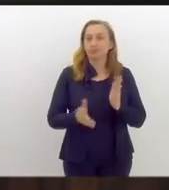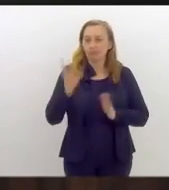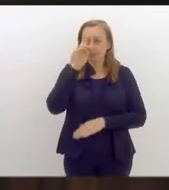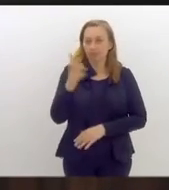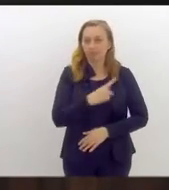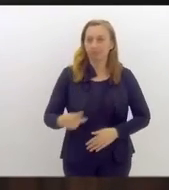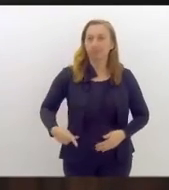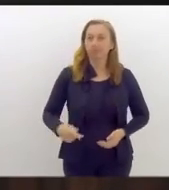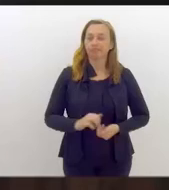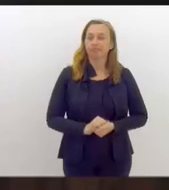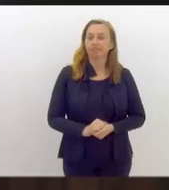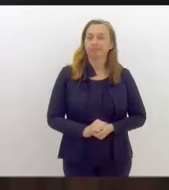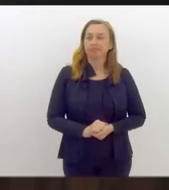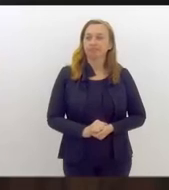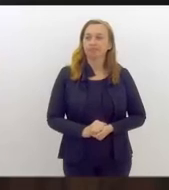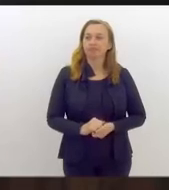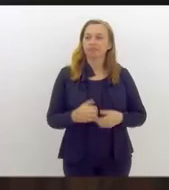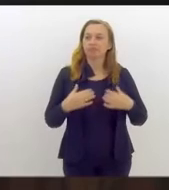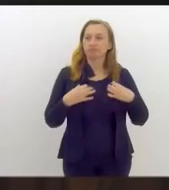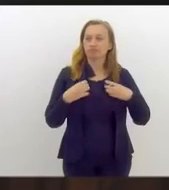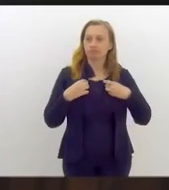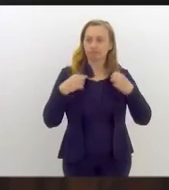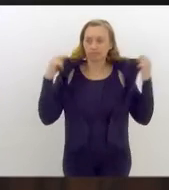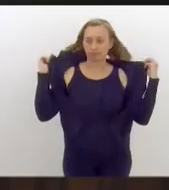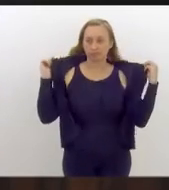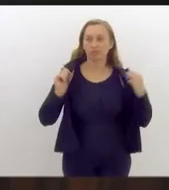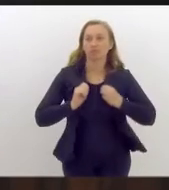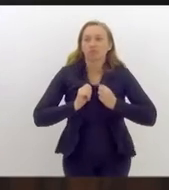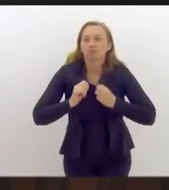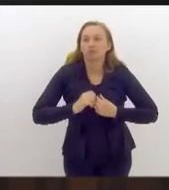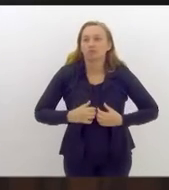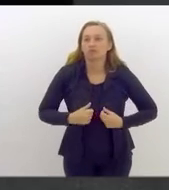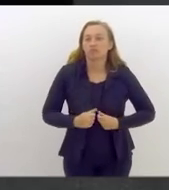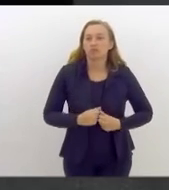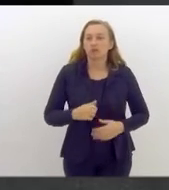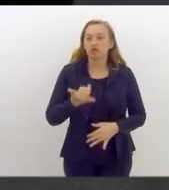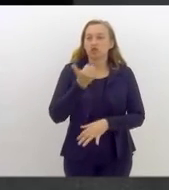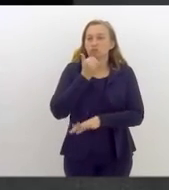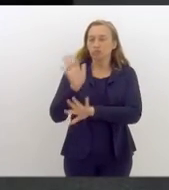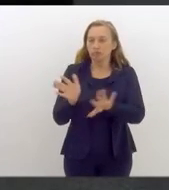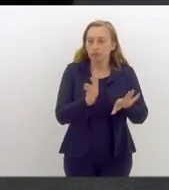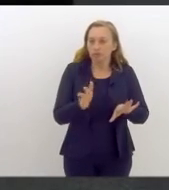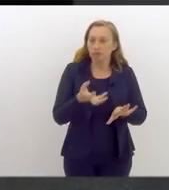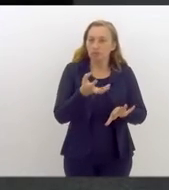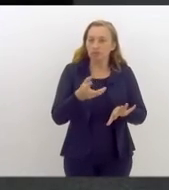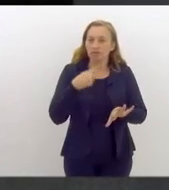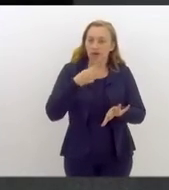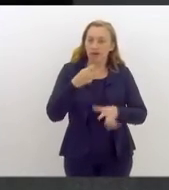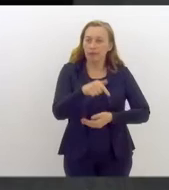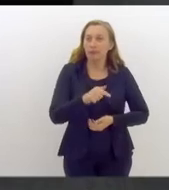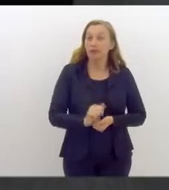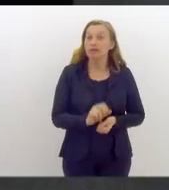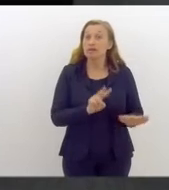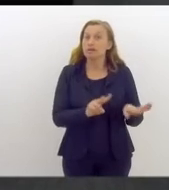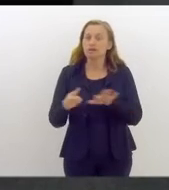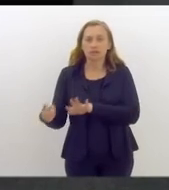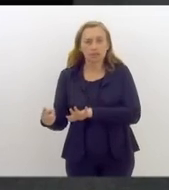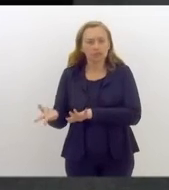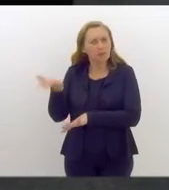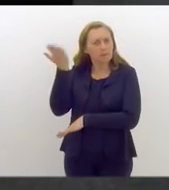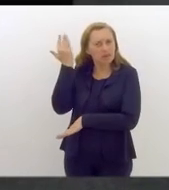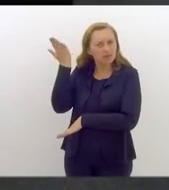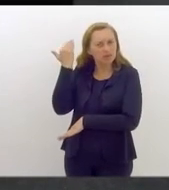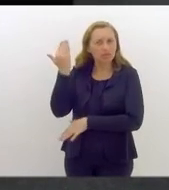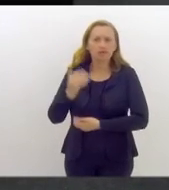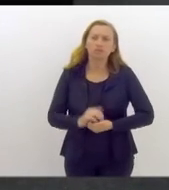Jesus. Pois não. Não, é porque eu me distraí aqui, mas, na verdade, na semana